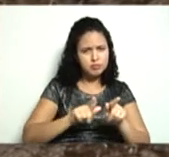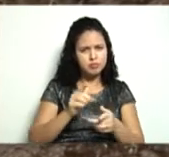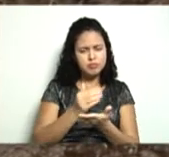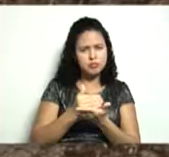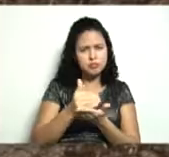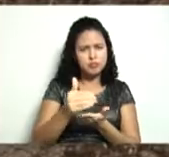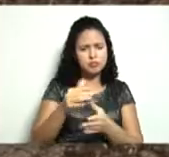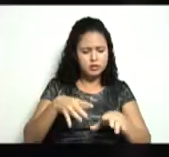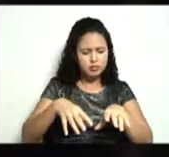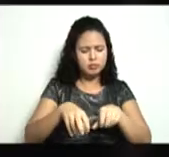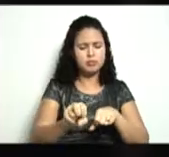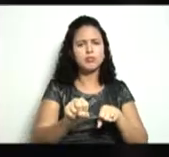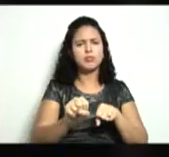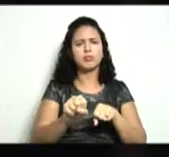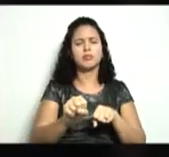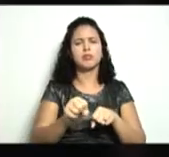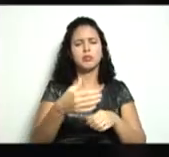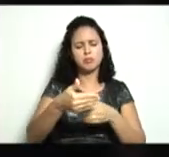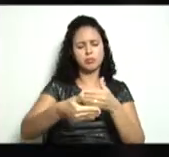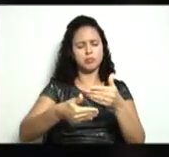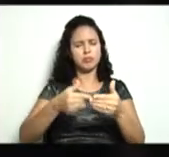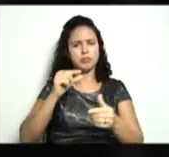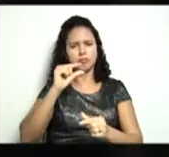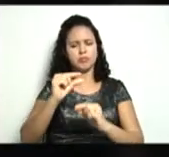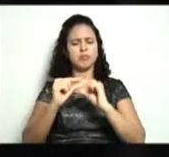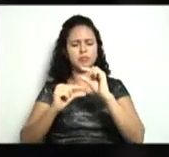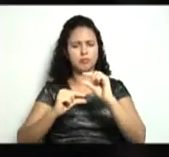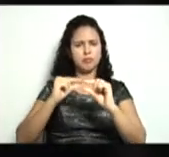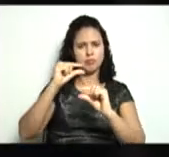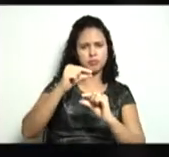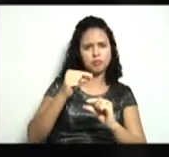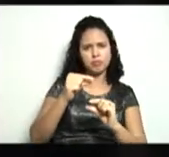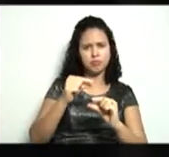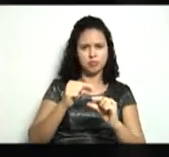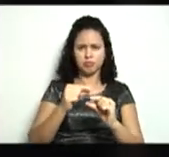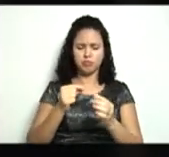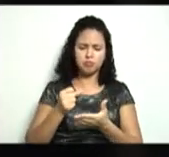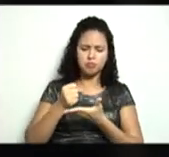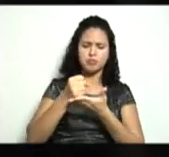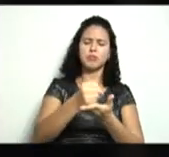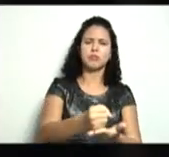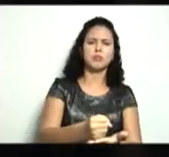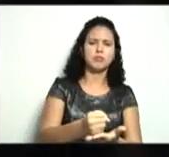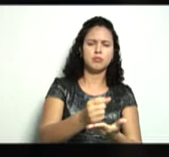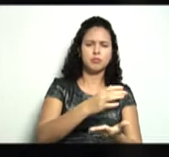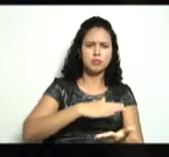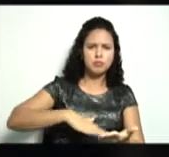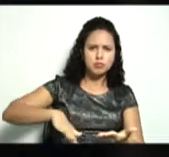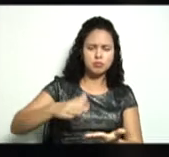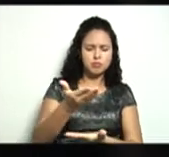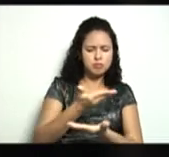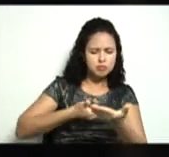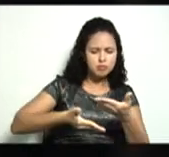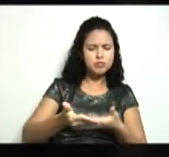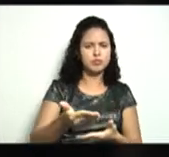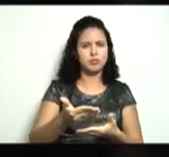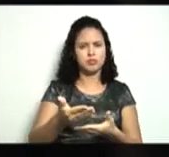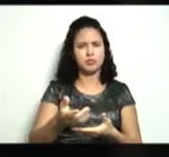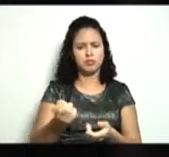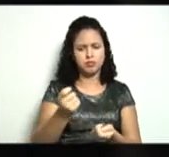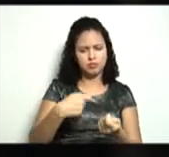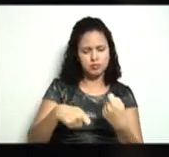me formei e aos poucos eu comecei a me envolver mais e vamos dizer,